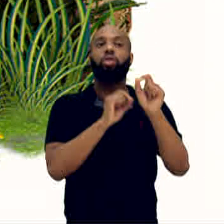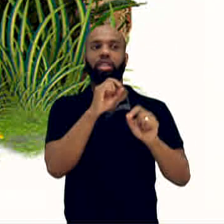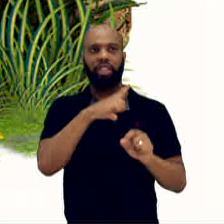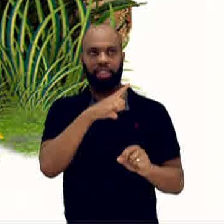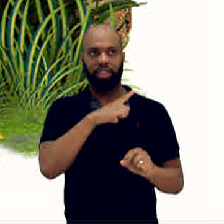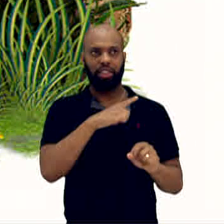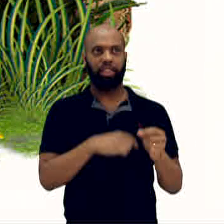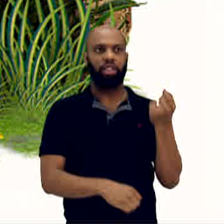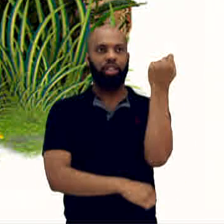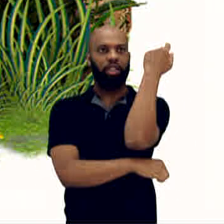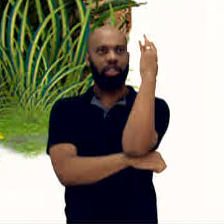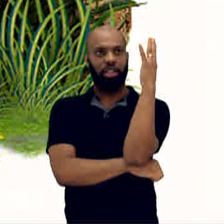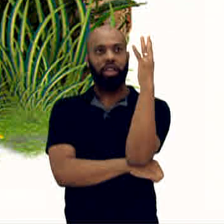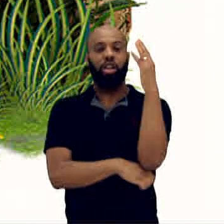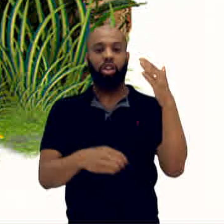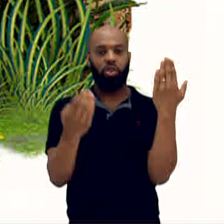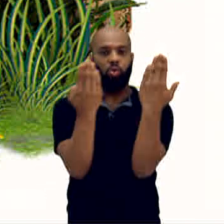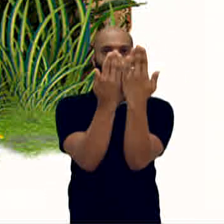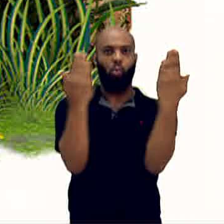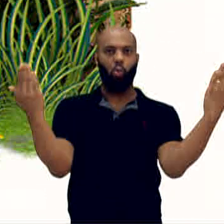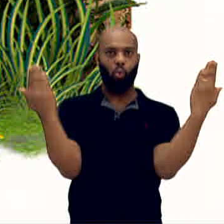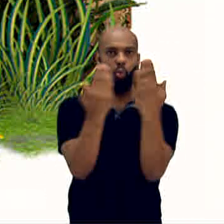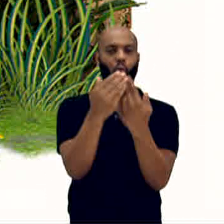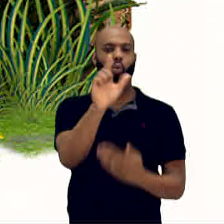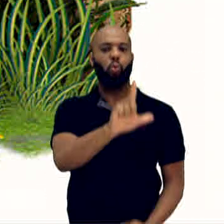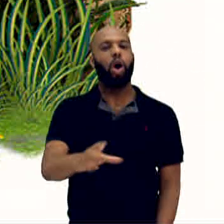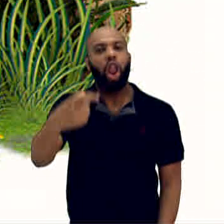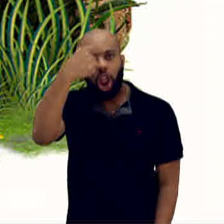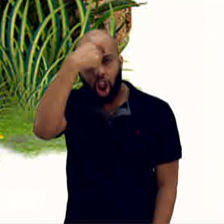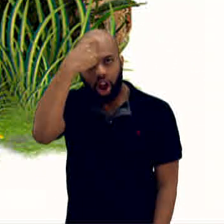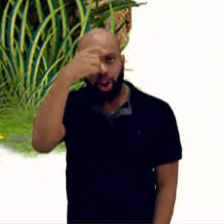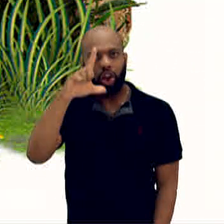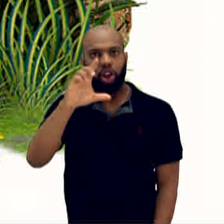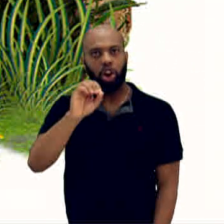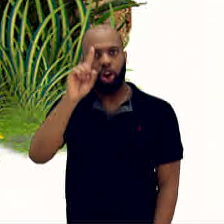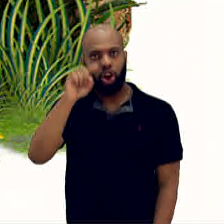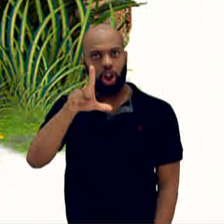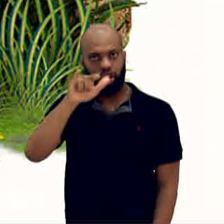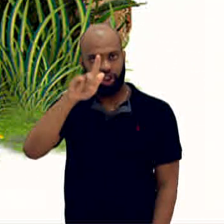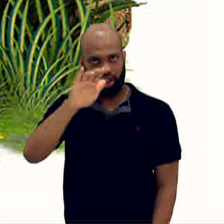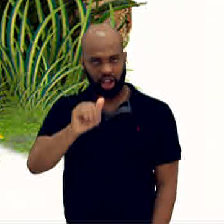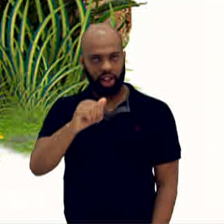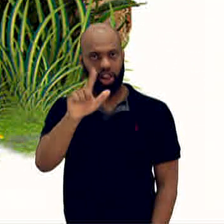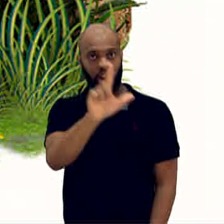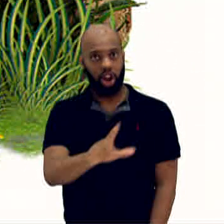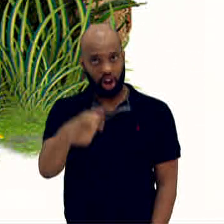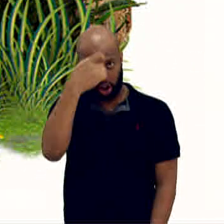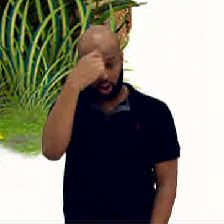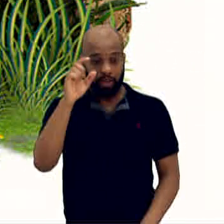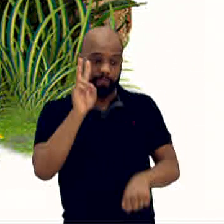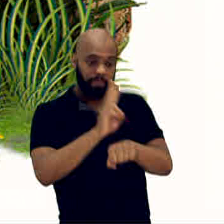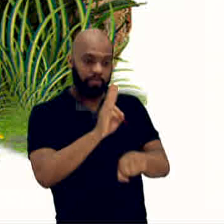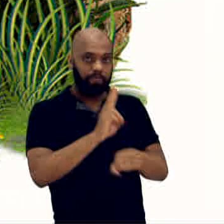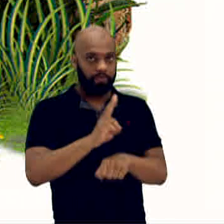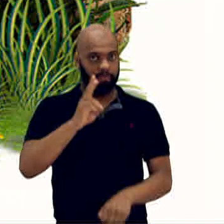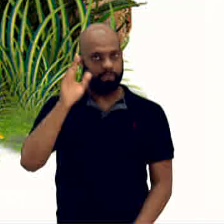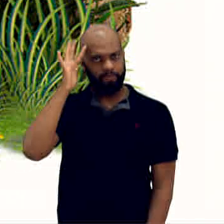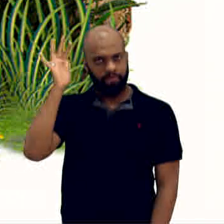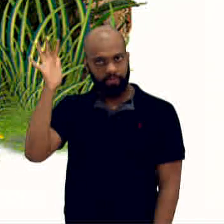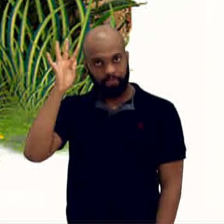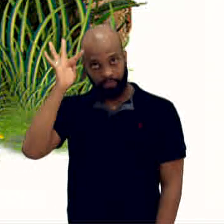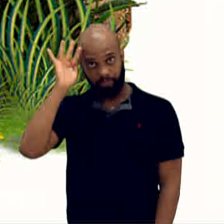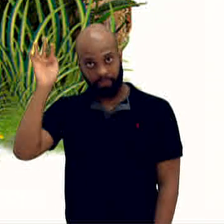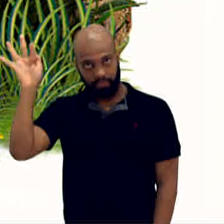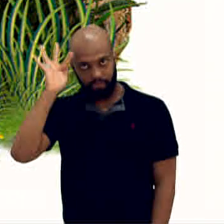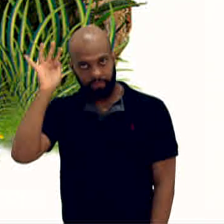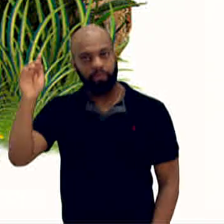seria a filosofia, o muro seria a lógica. Então, a lógica é o que protege a teoria filosófica. Né? Dentro